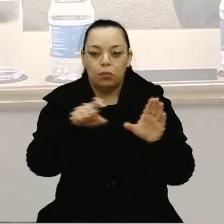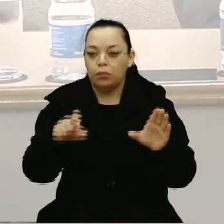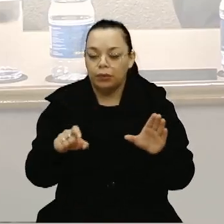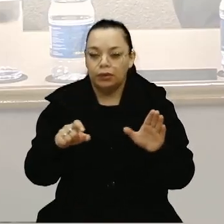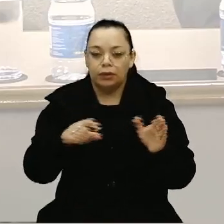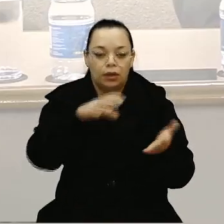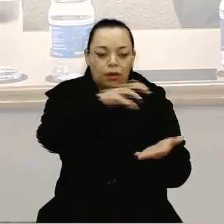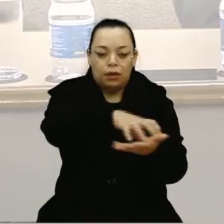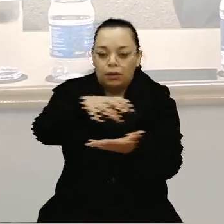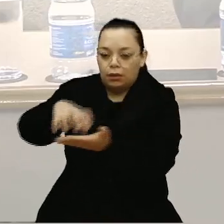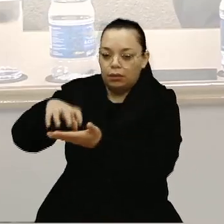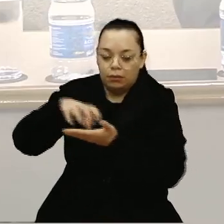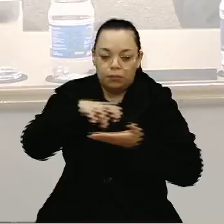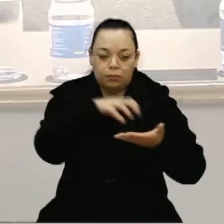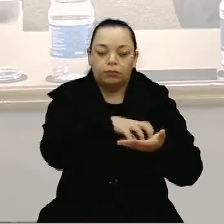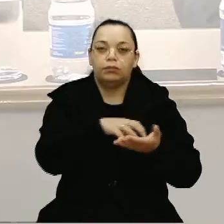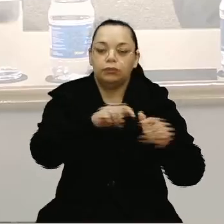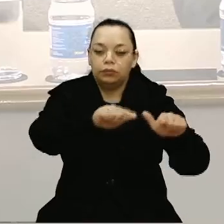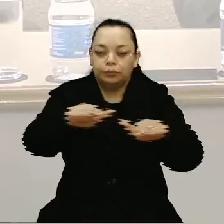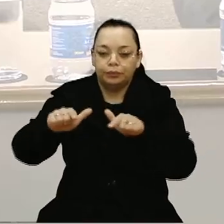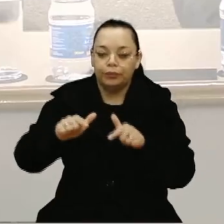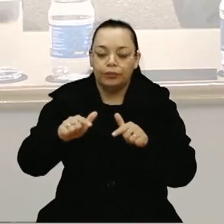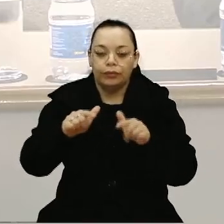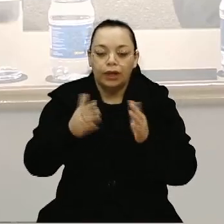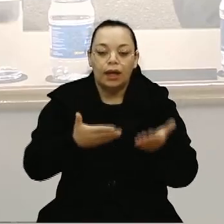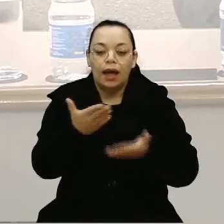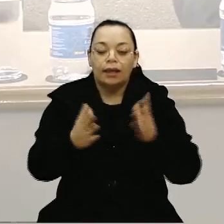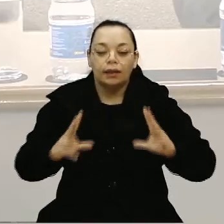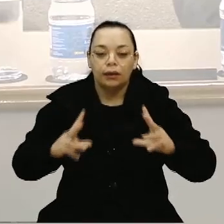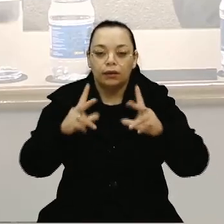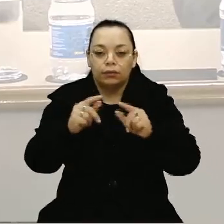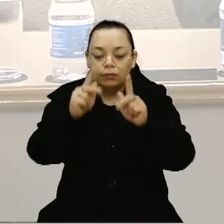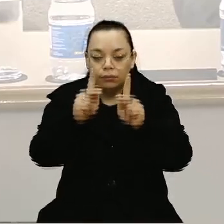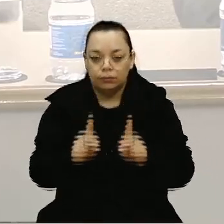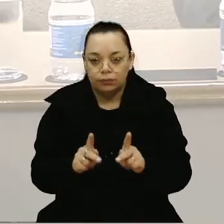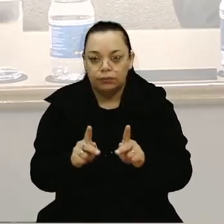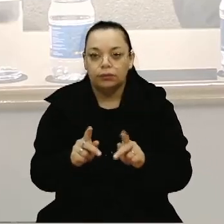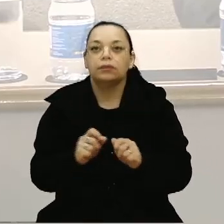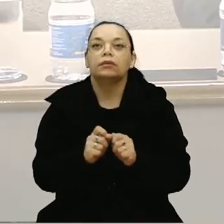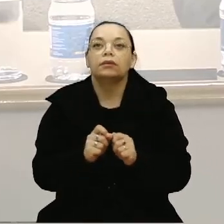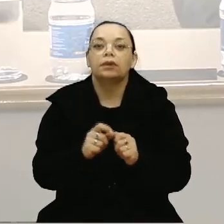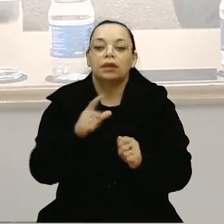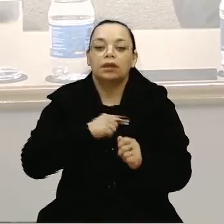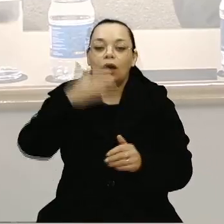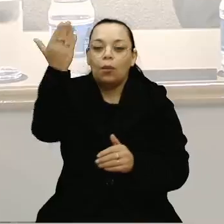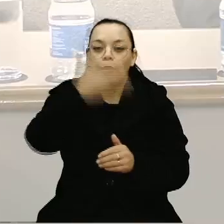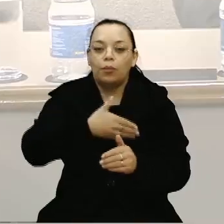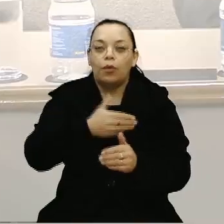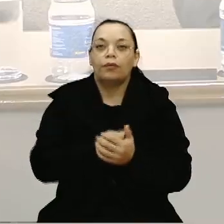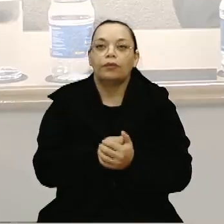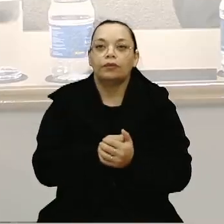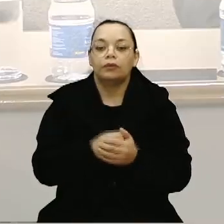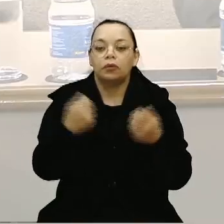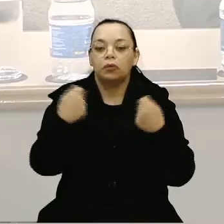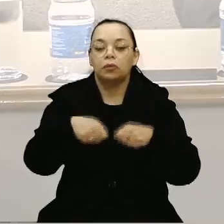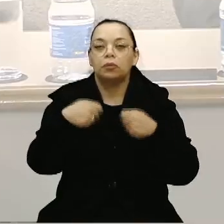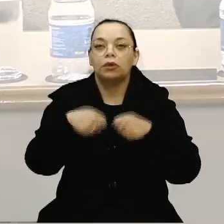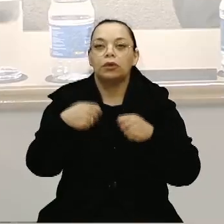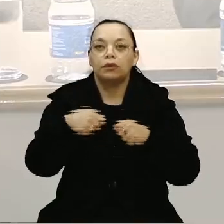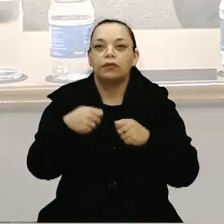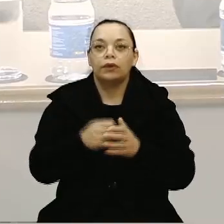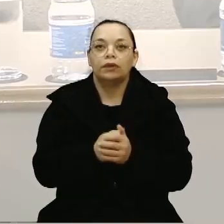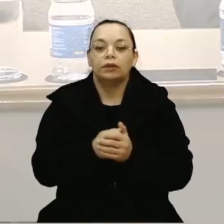região geográfica, visando atender a todas as pessoas, desde que sejam comprovadas suas necessidades